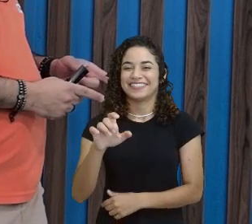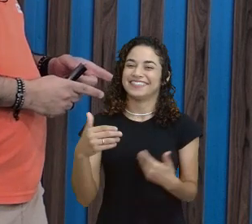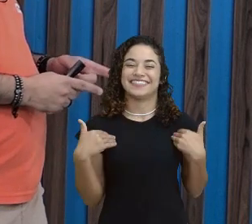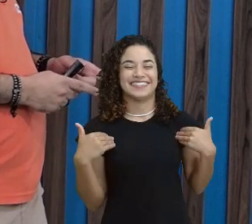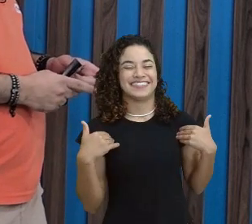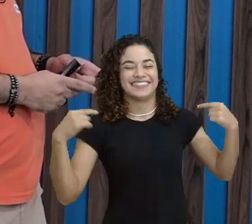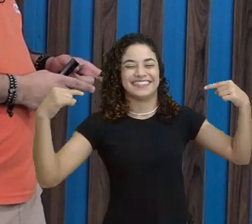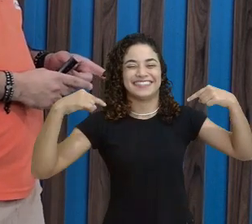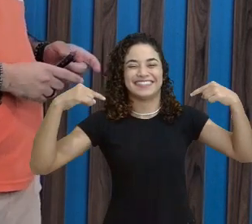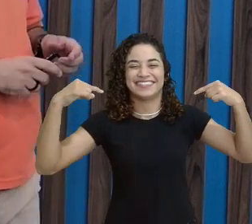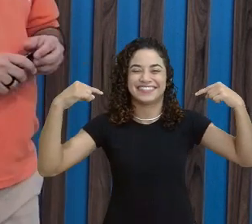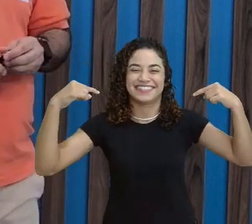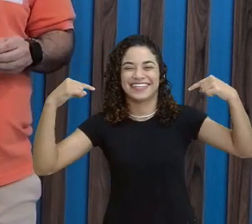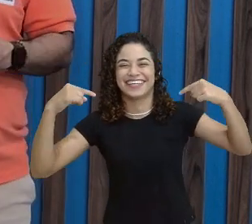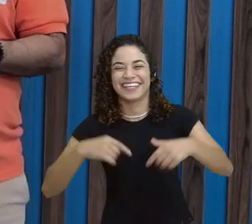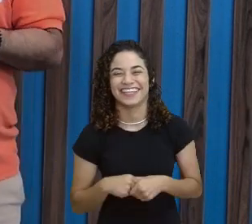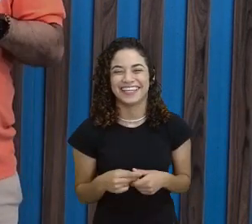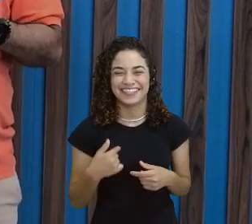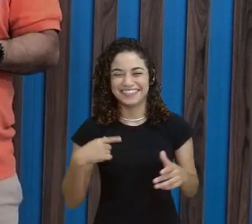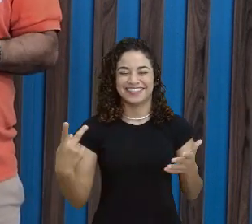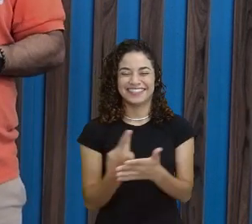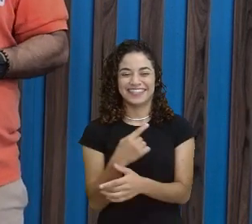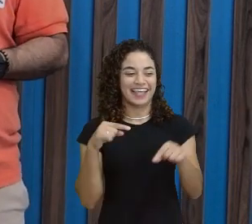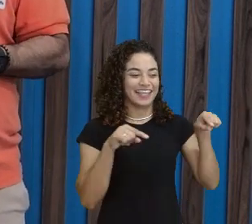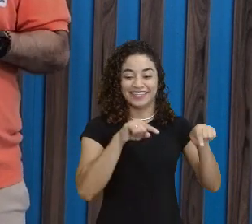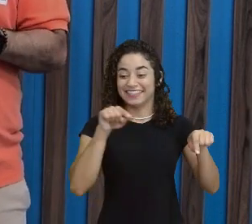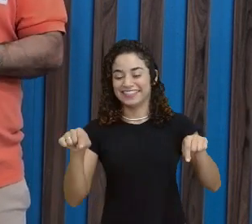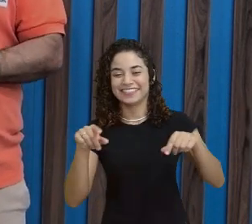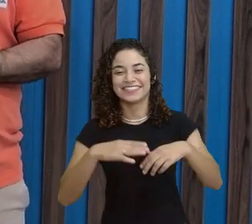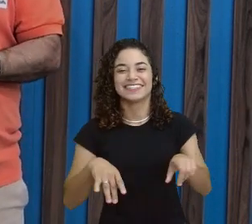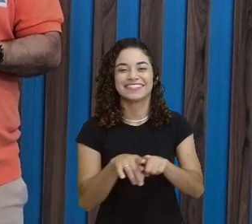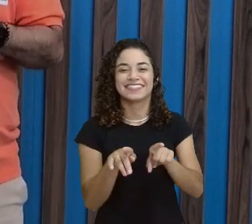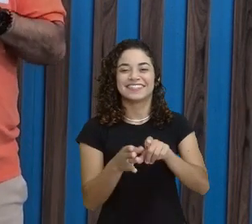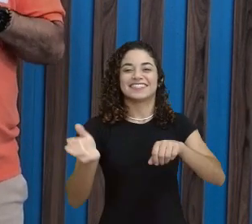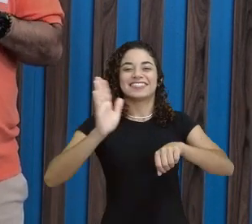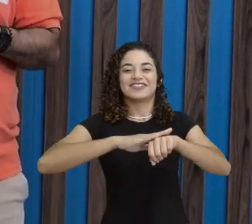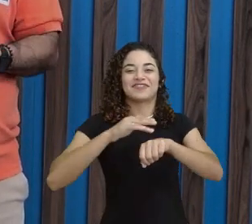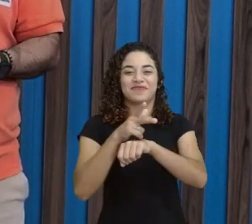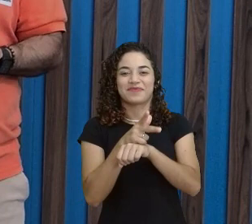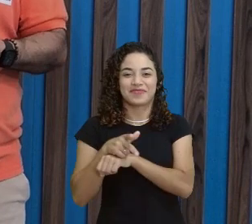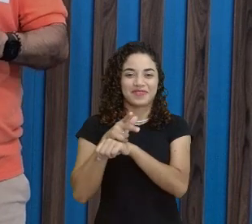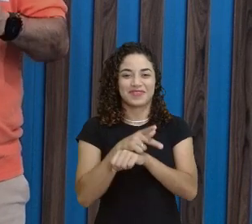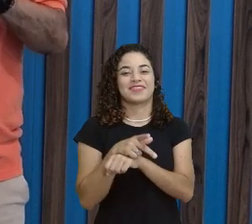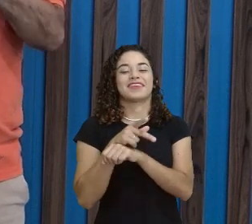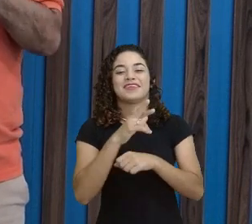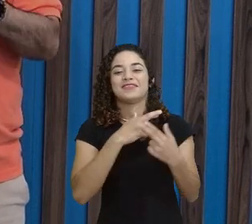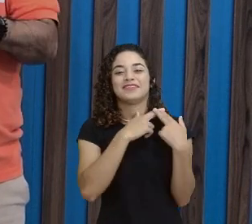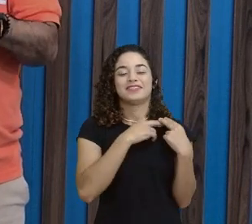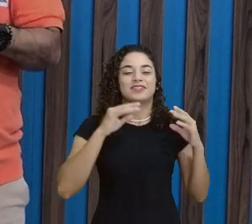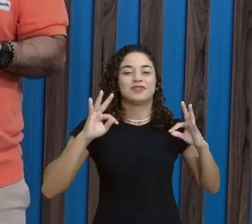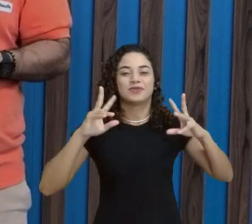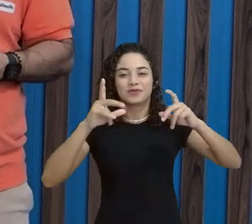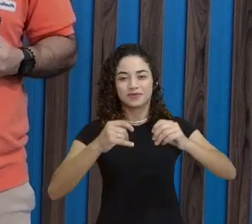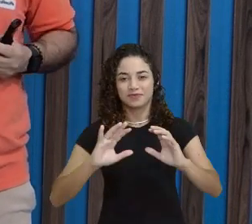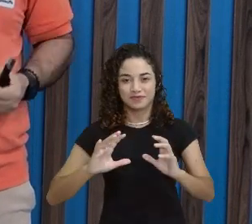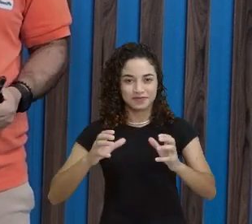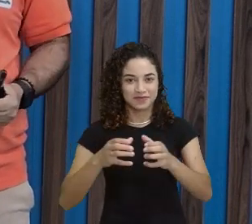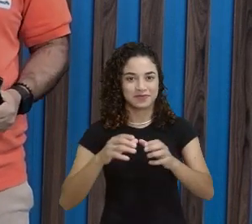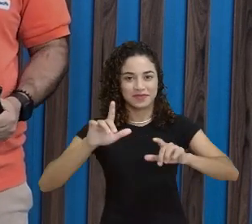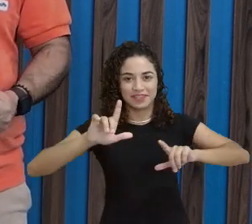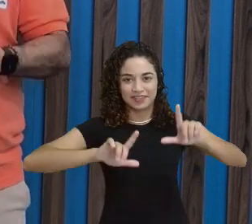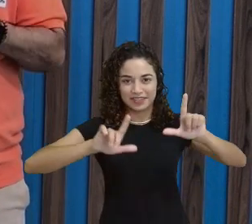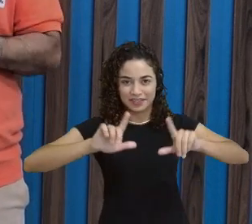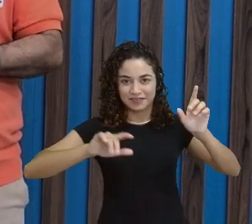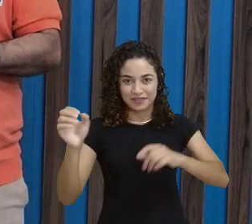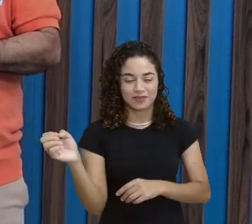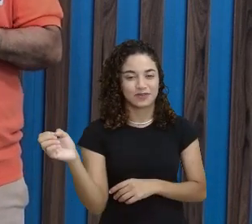ela aqui, ó, apontei para o lado. Agradecendo aí a Devinho, a Stephanie, a toda a equipe da TV